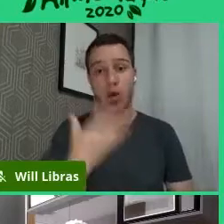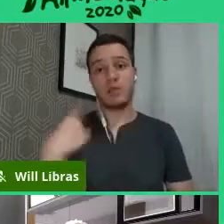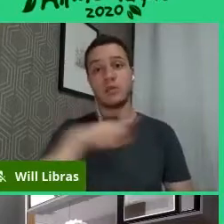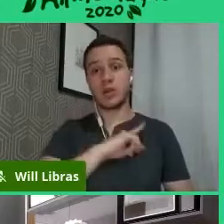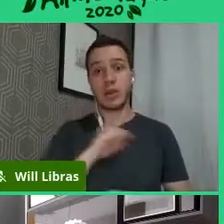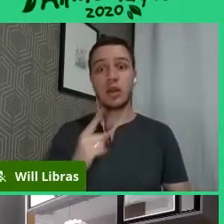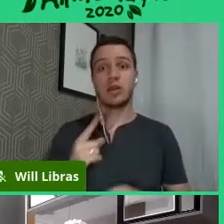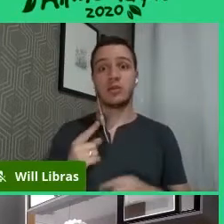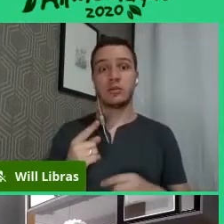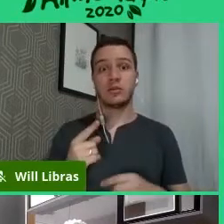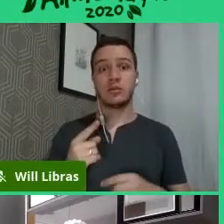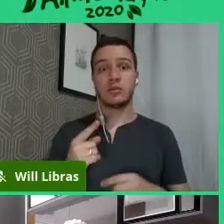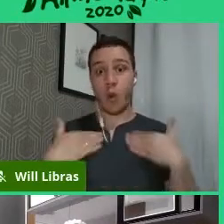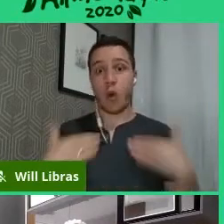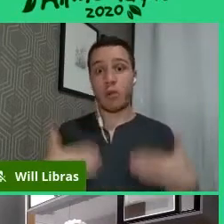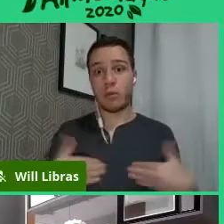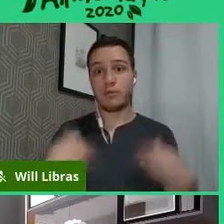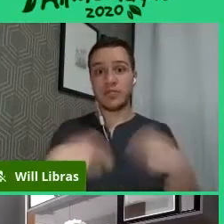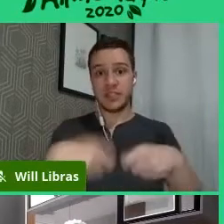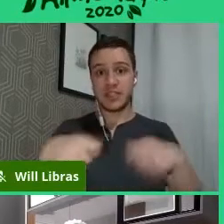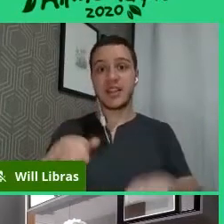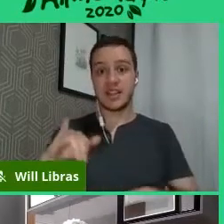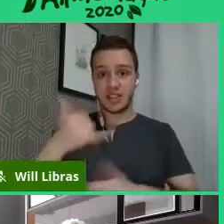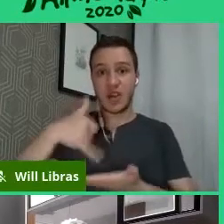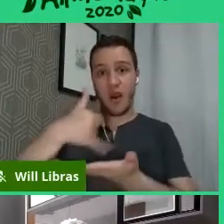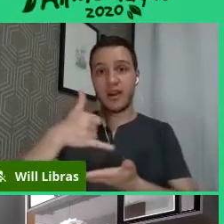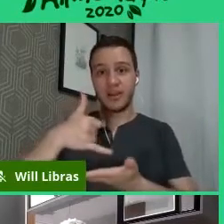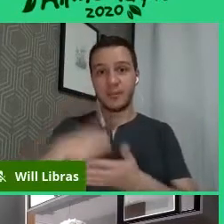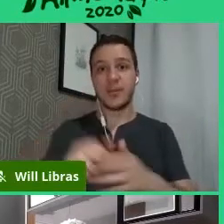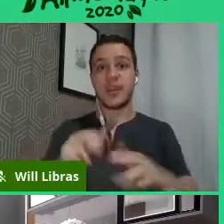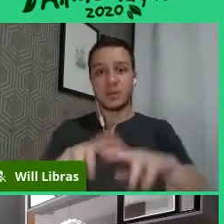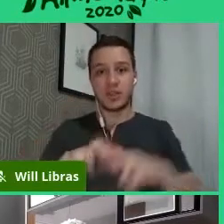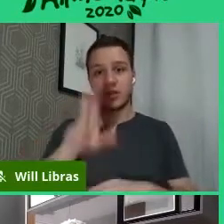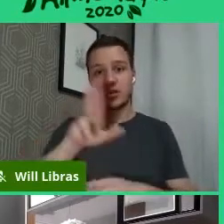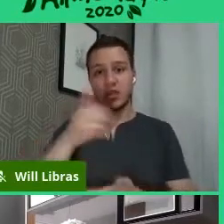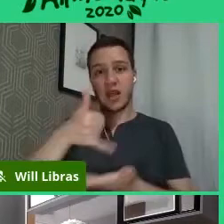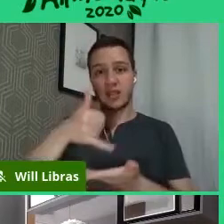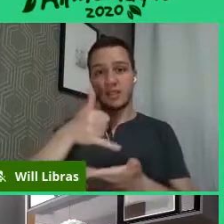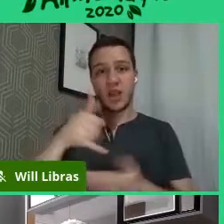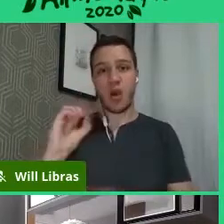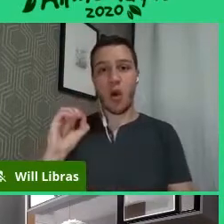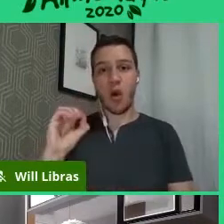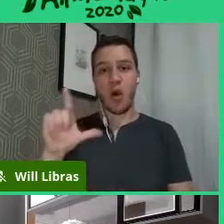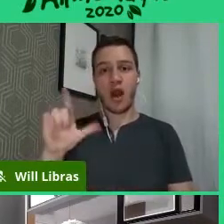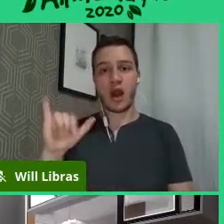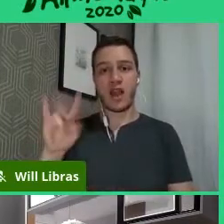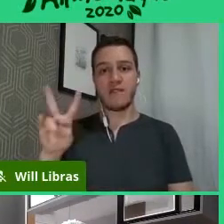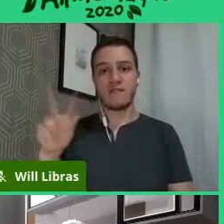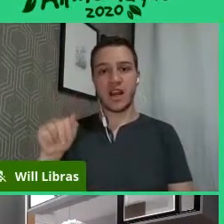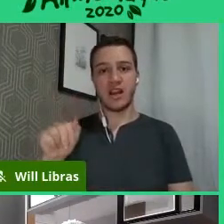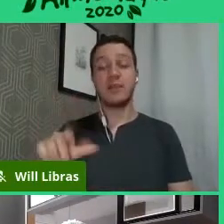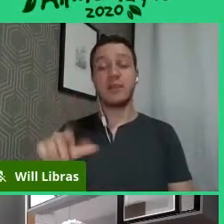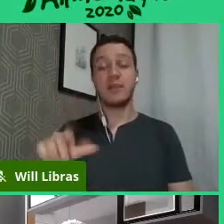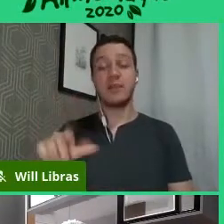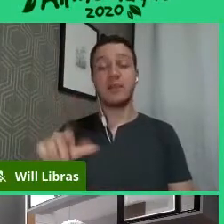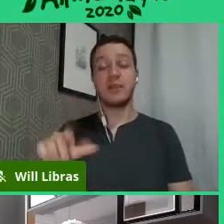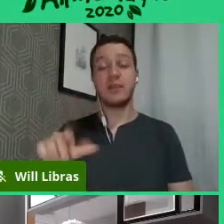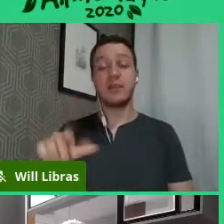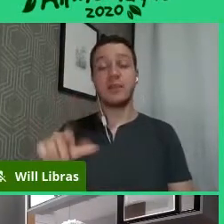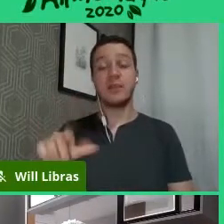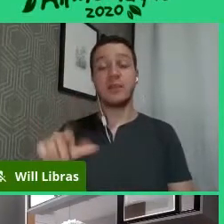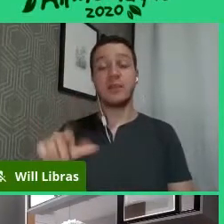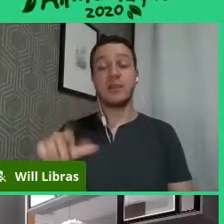de óleos, né? Então, aqui eu vou estar usando o azeite de oliva, que ele contém substâncias, inclusive, que